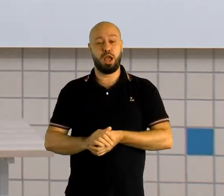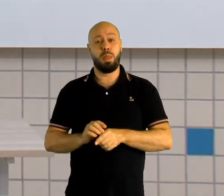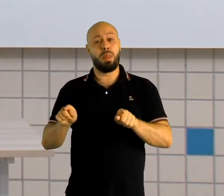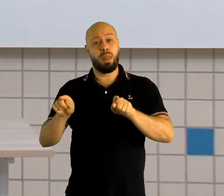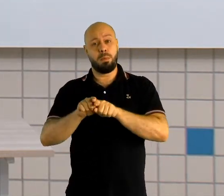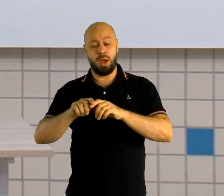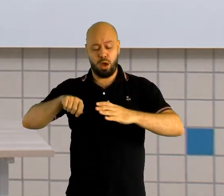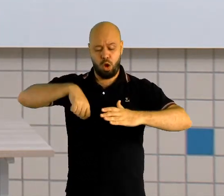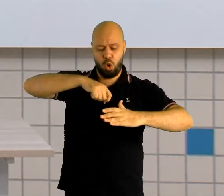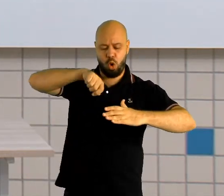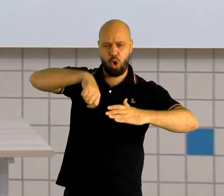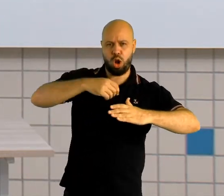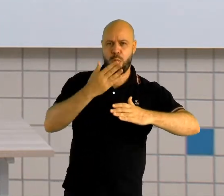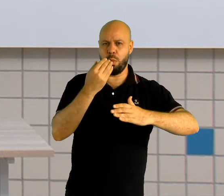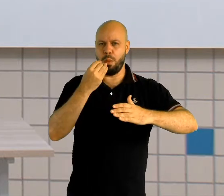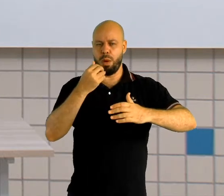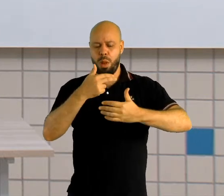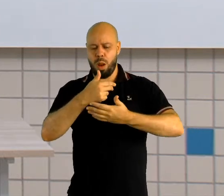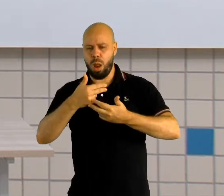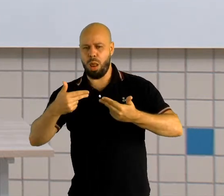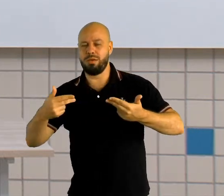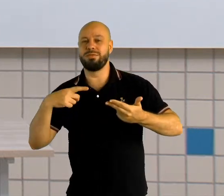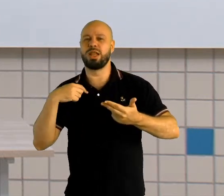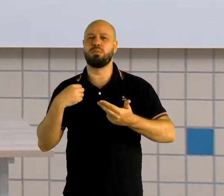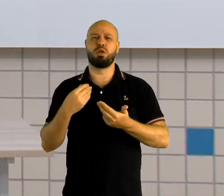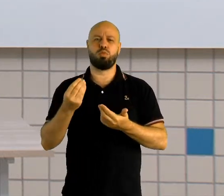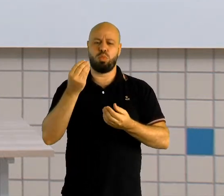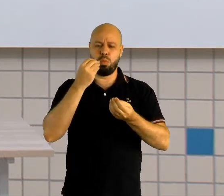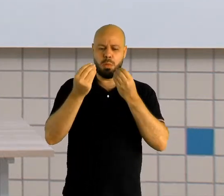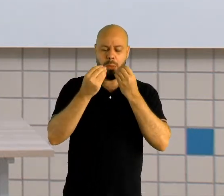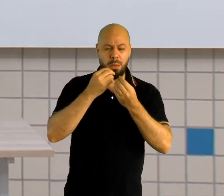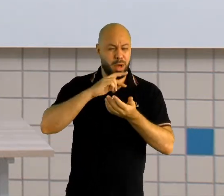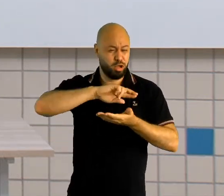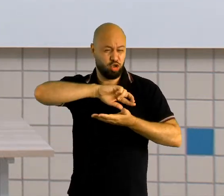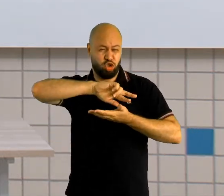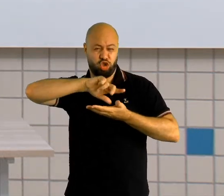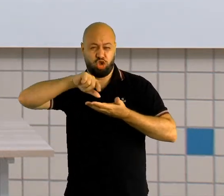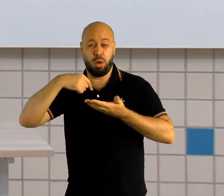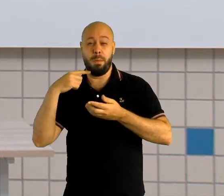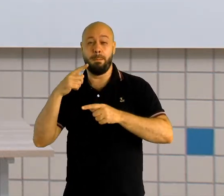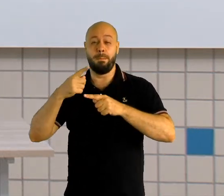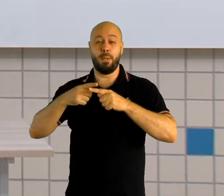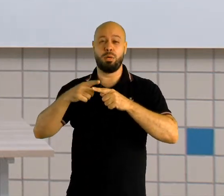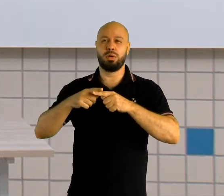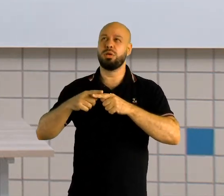era muito rica, com diversos alimentos que eram levados de diversas partes do